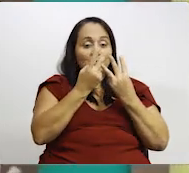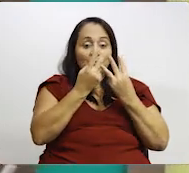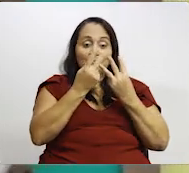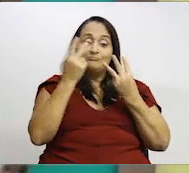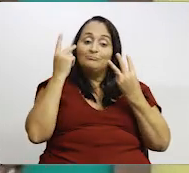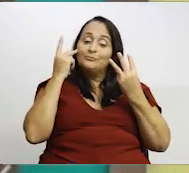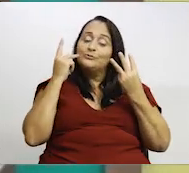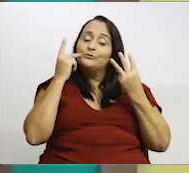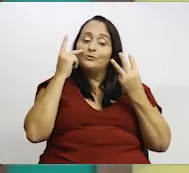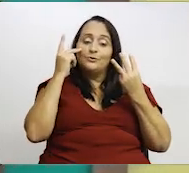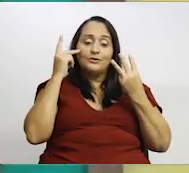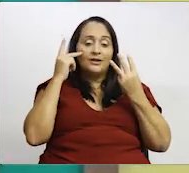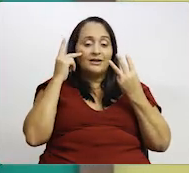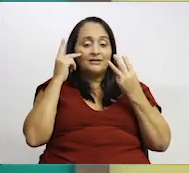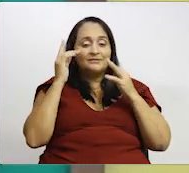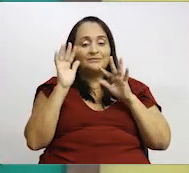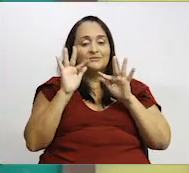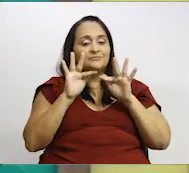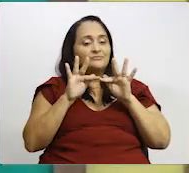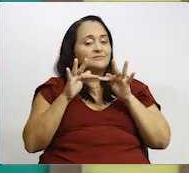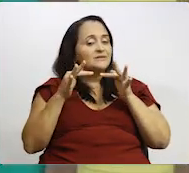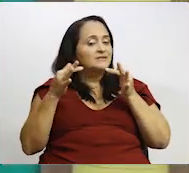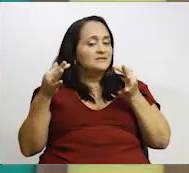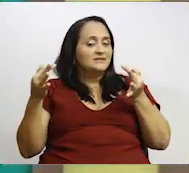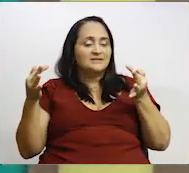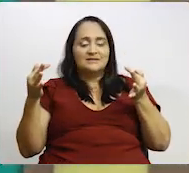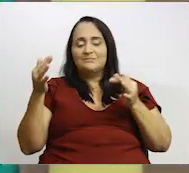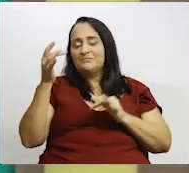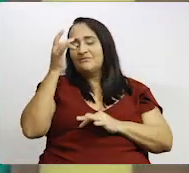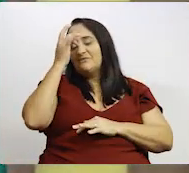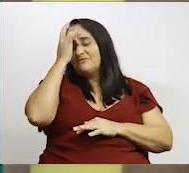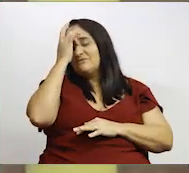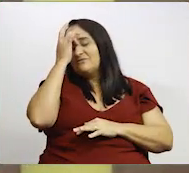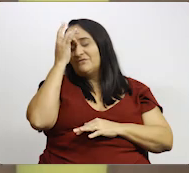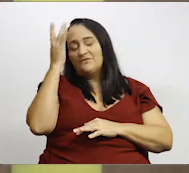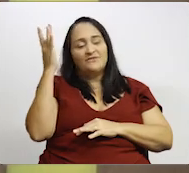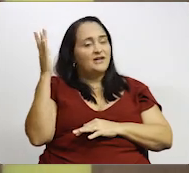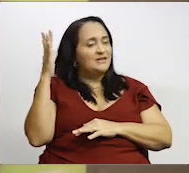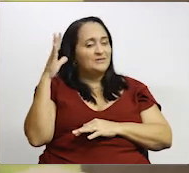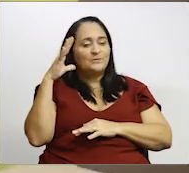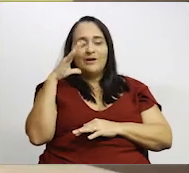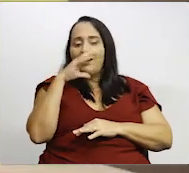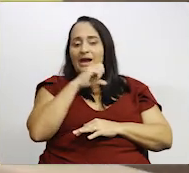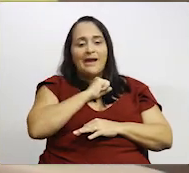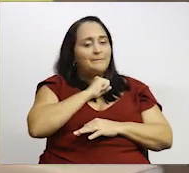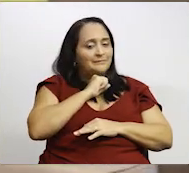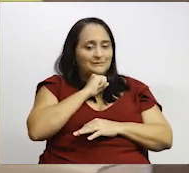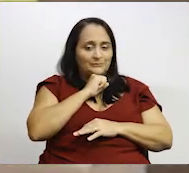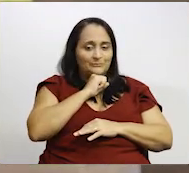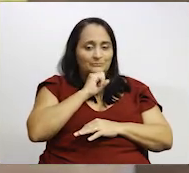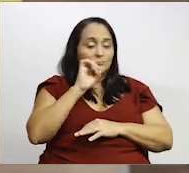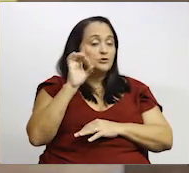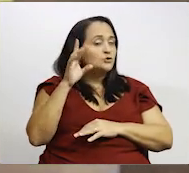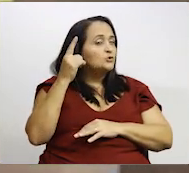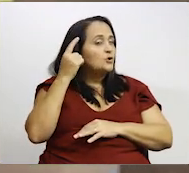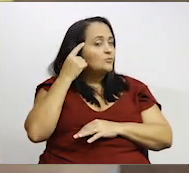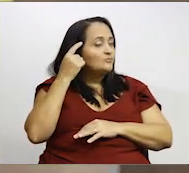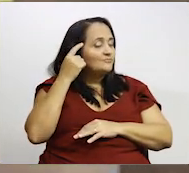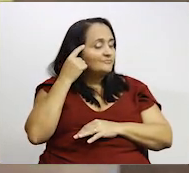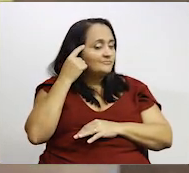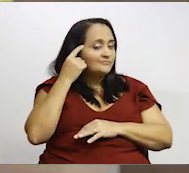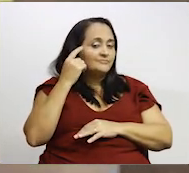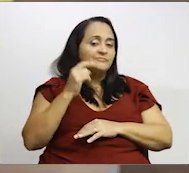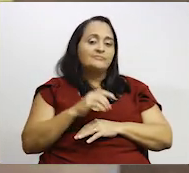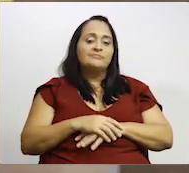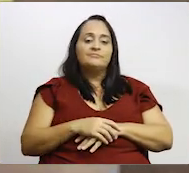2 chocolates. Eu fiz assim só para ajudar você, mas eu sei que essa é uma conta que você faria rapidinho, só